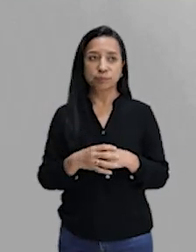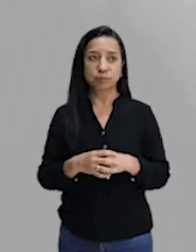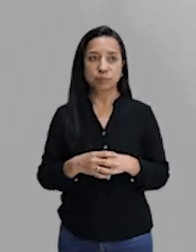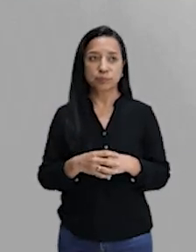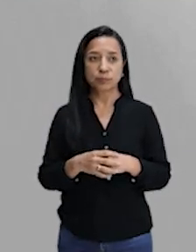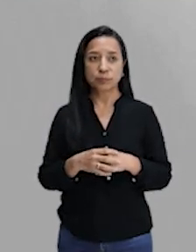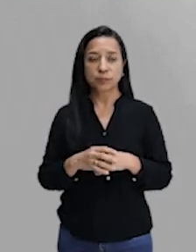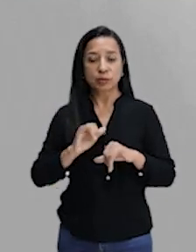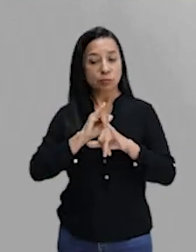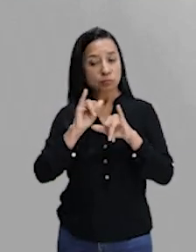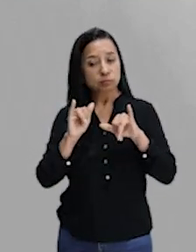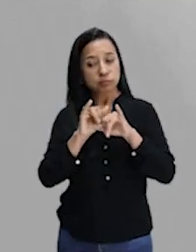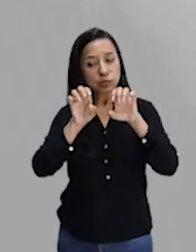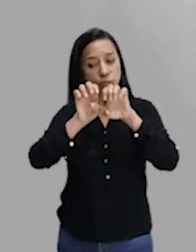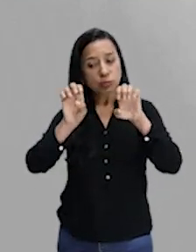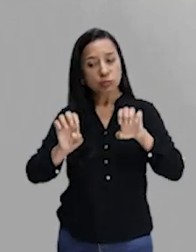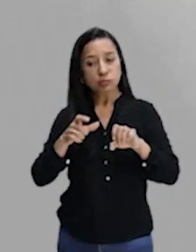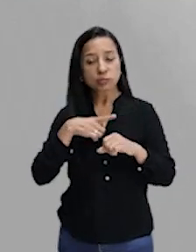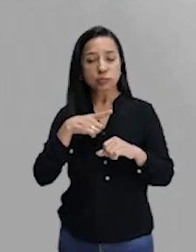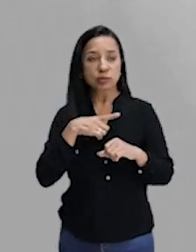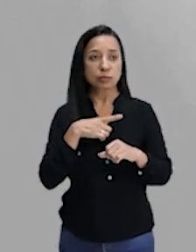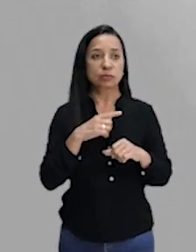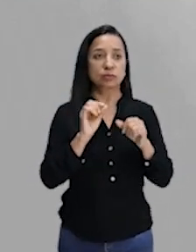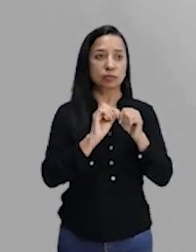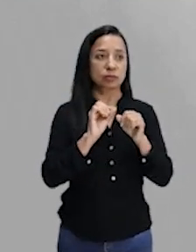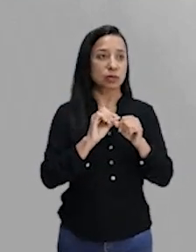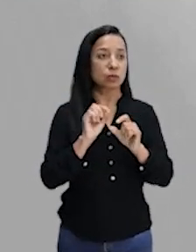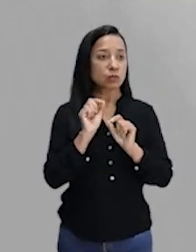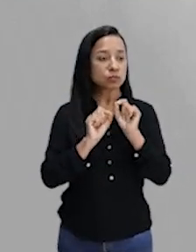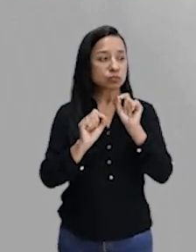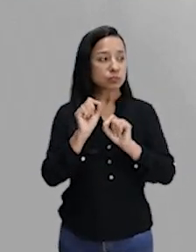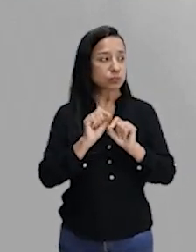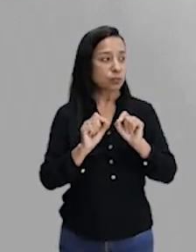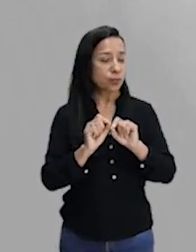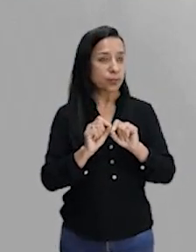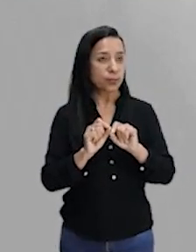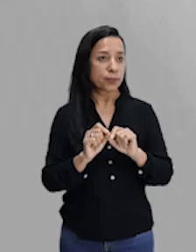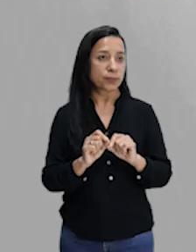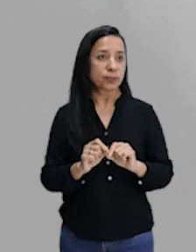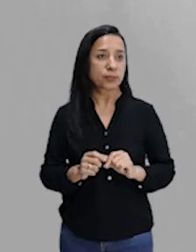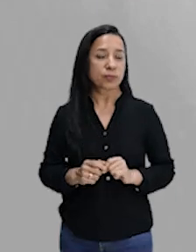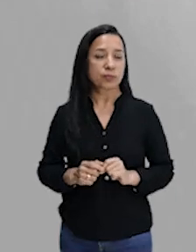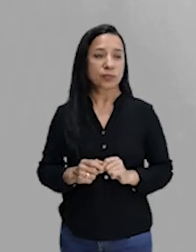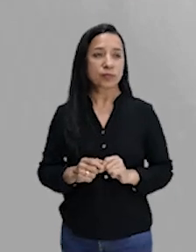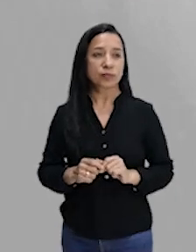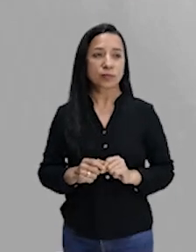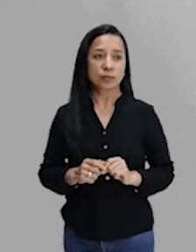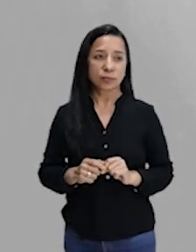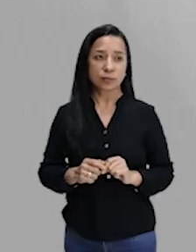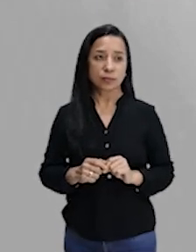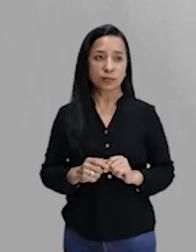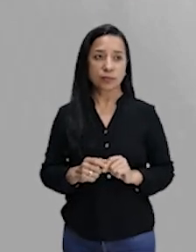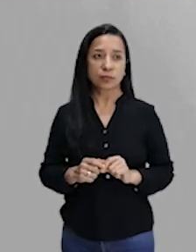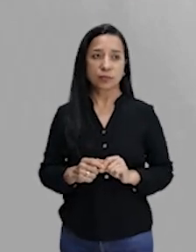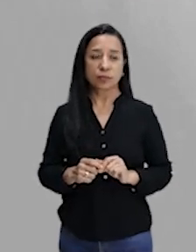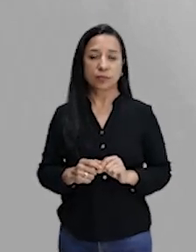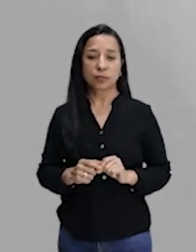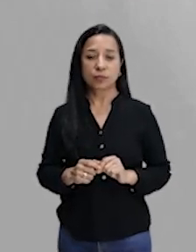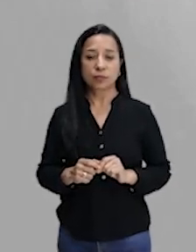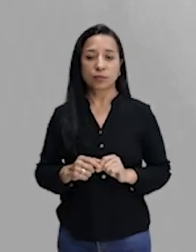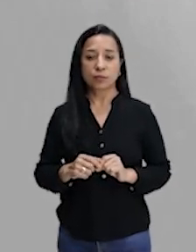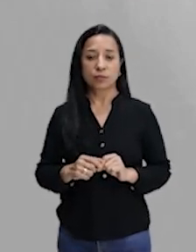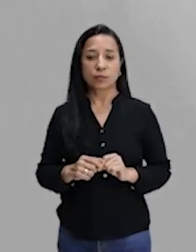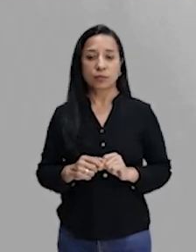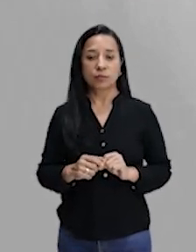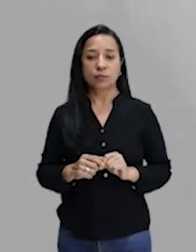Então essa informação que nós temos nós podemos fazer o seguinte dizer então que corrente é